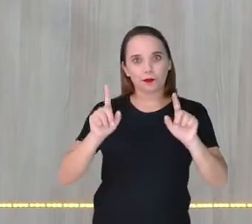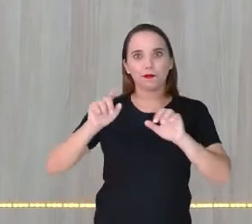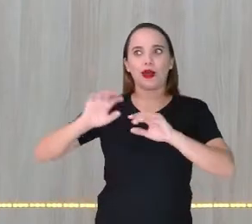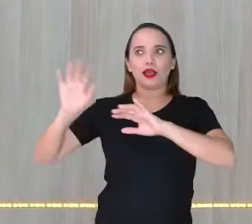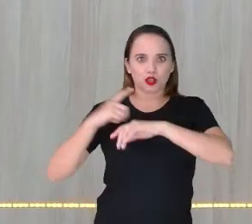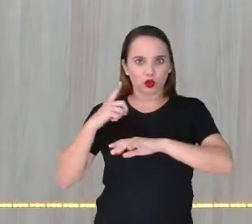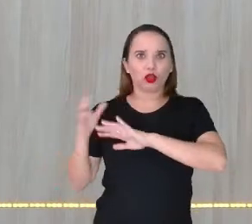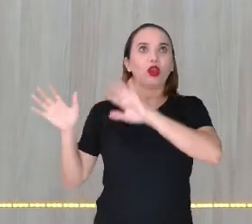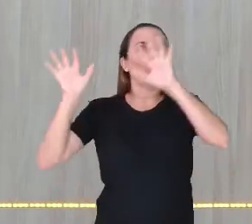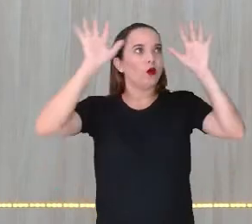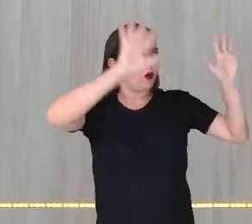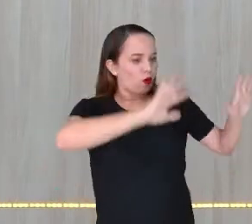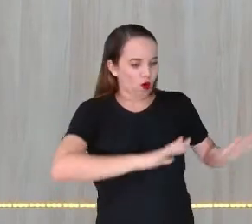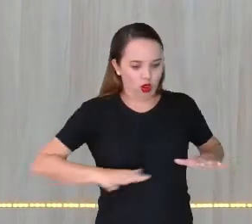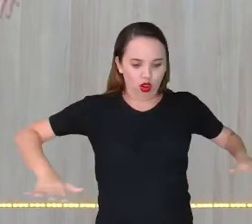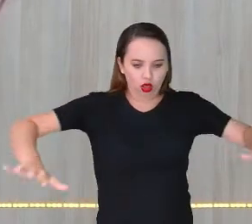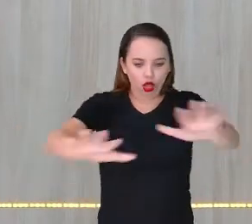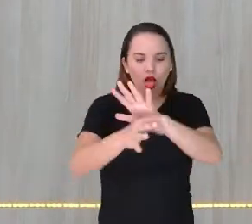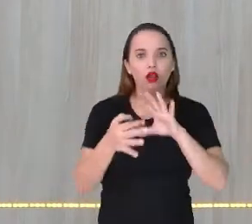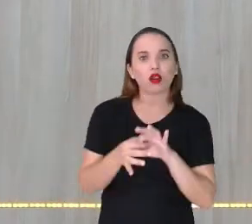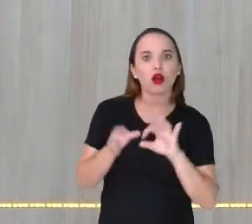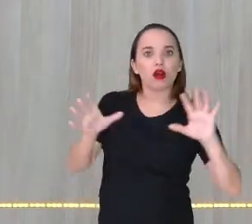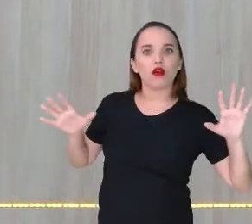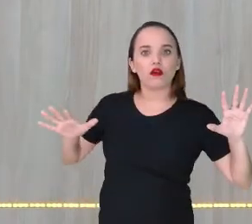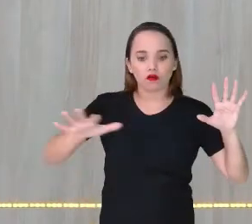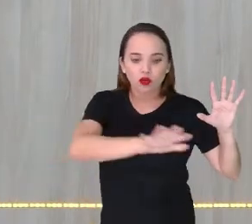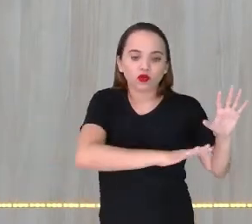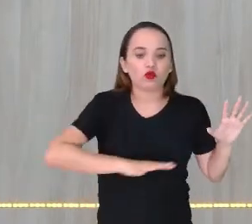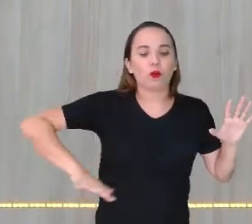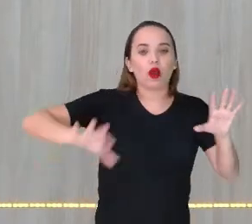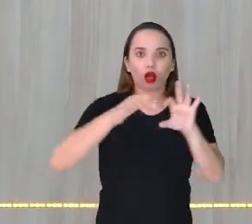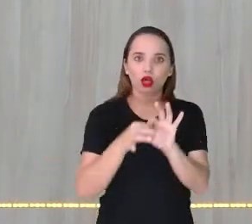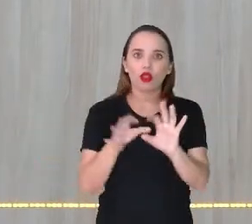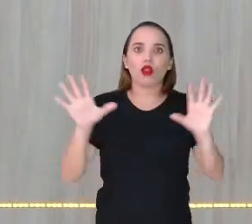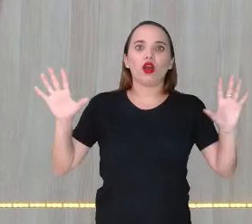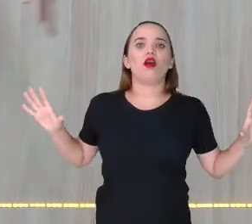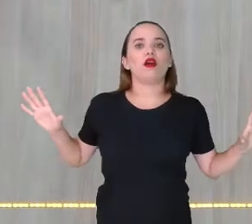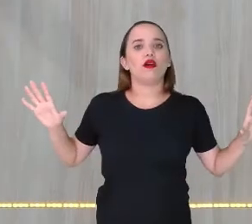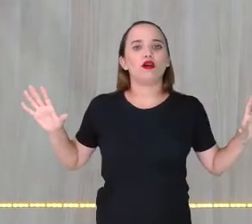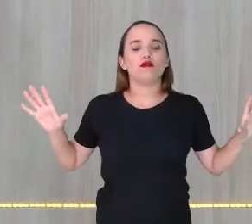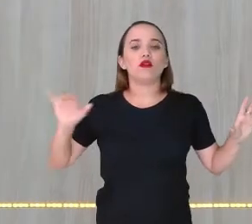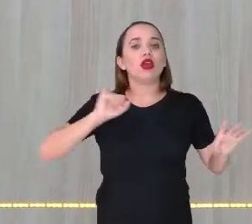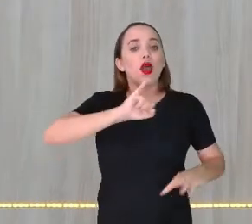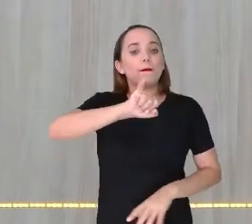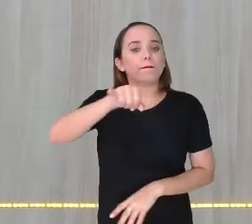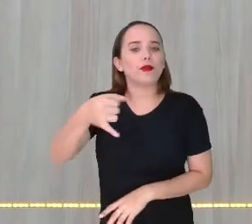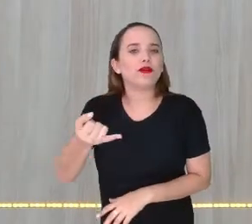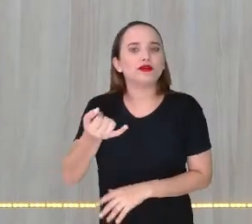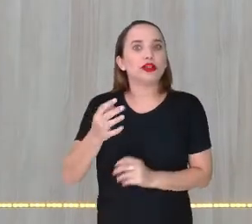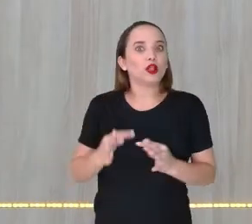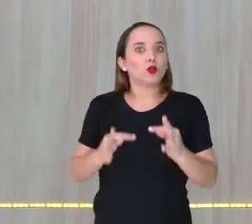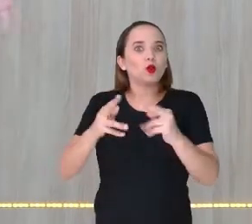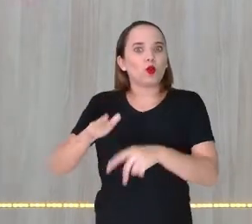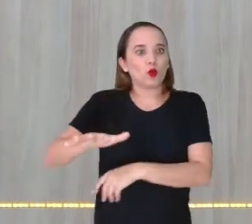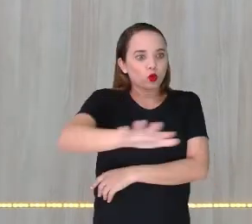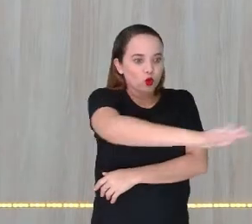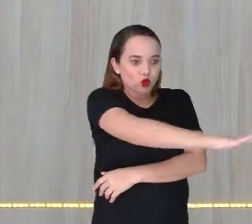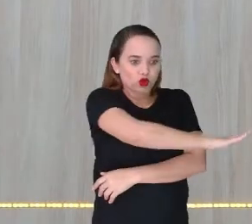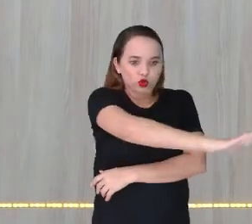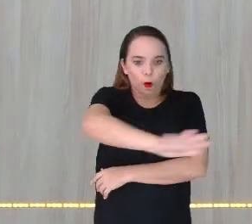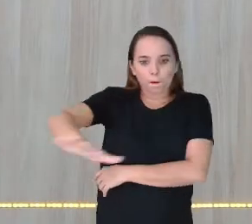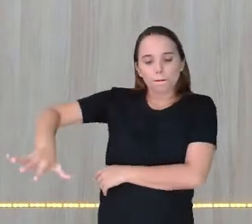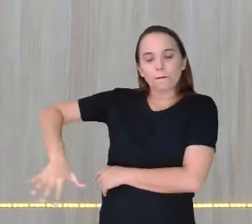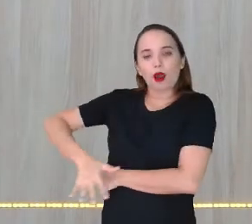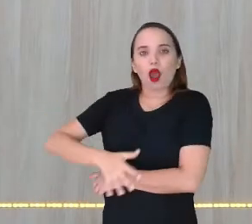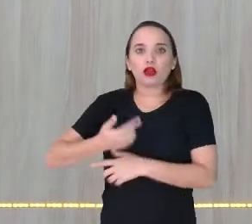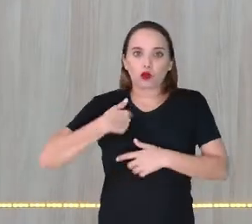tenho um espaço aqui livre para poder me movimentar, né? Aproveitando tudo isso e todas as amplitudes que o meu